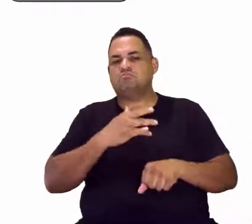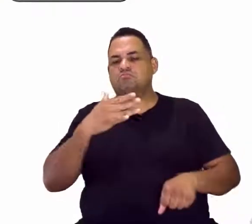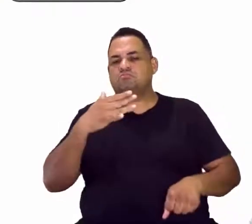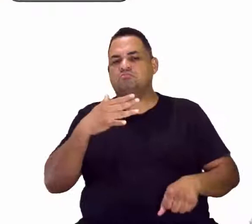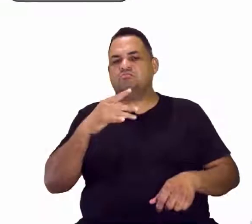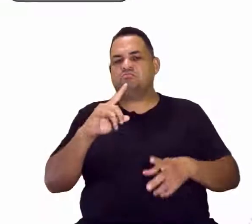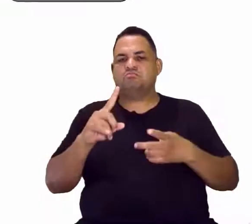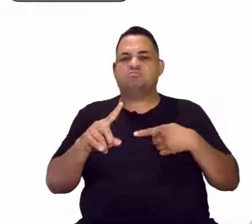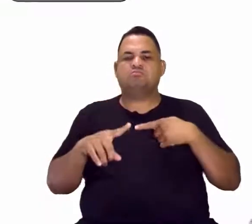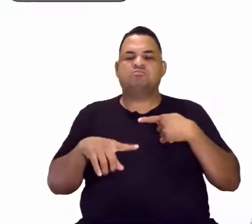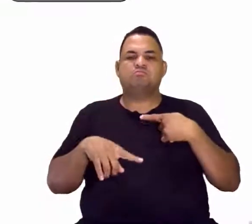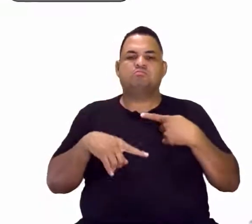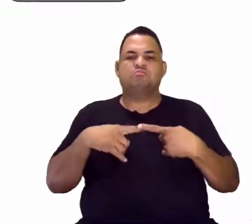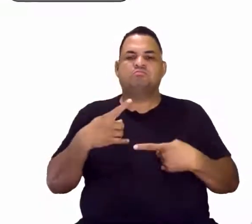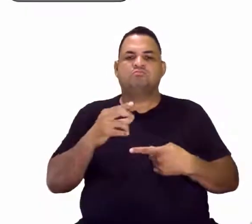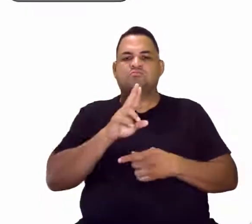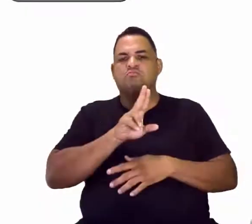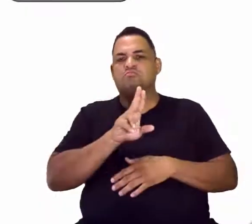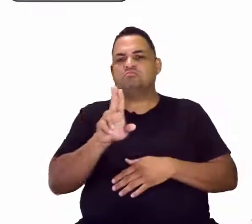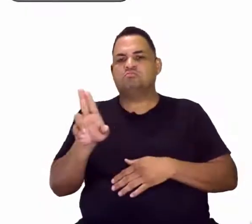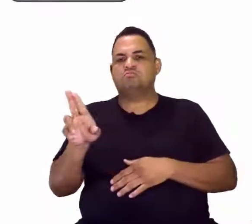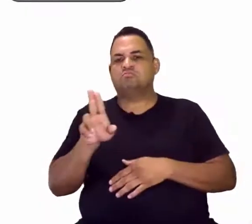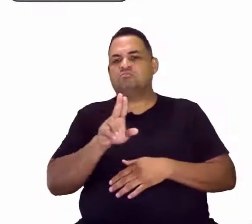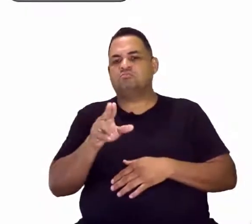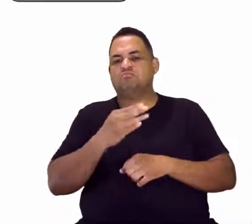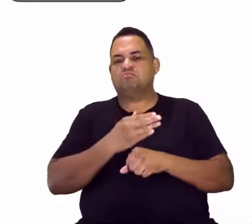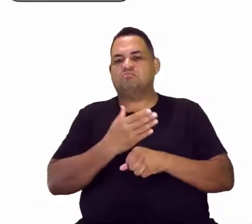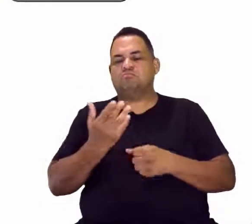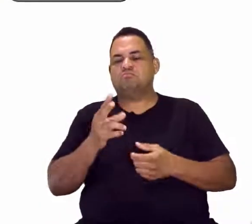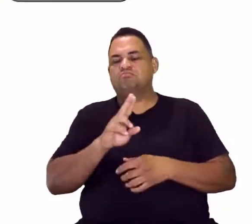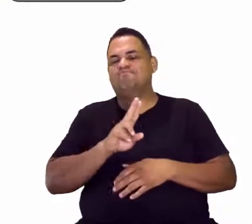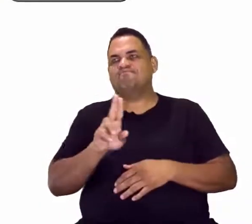da palavra ácido, a gente vai usar o nome do